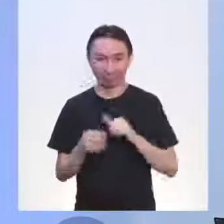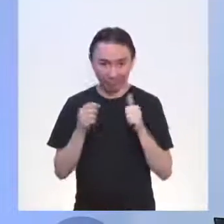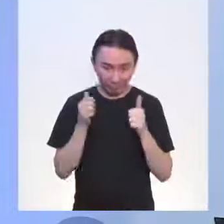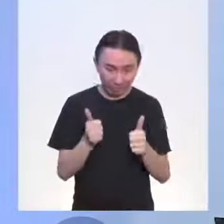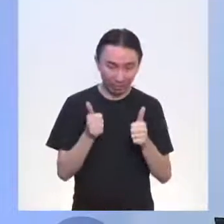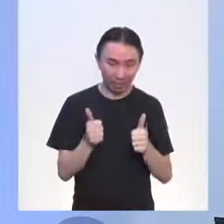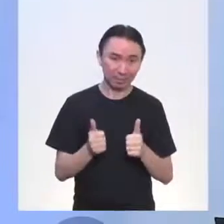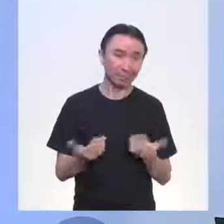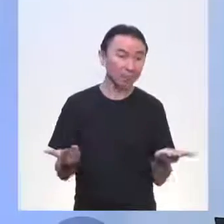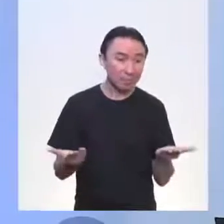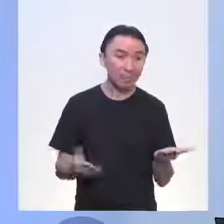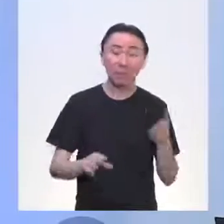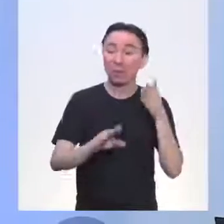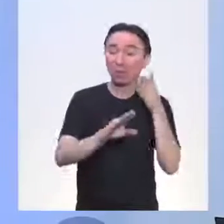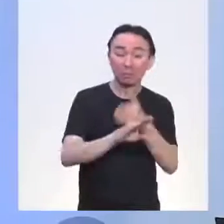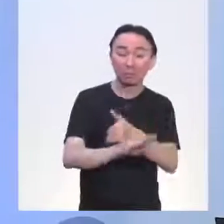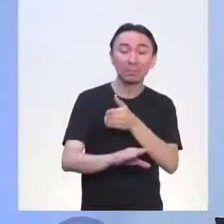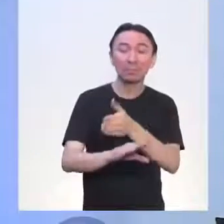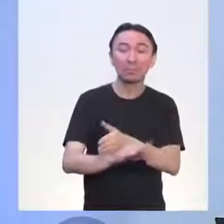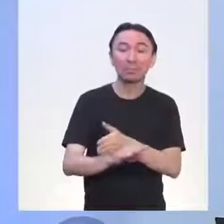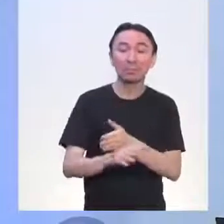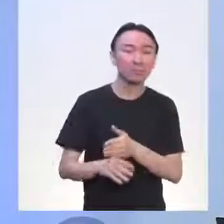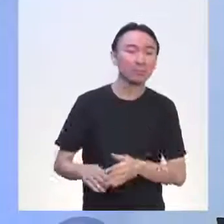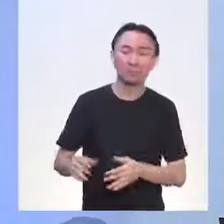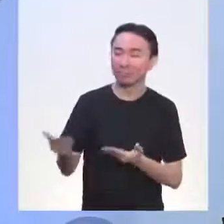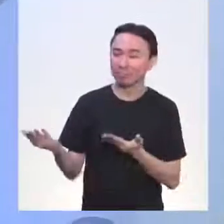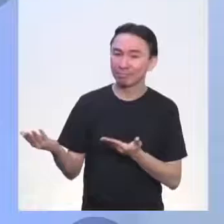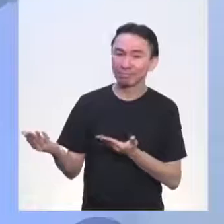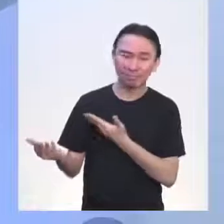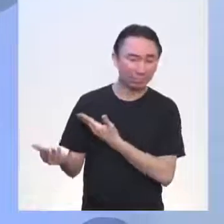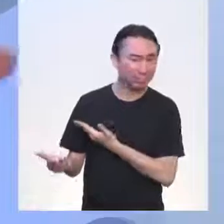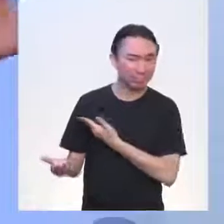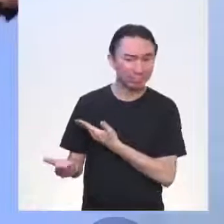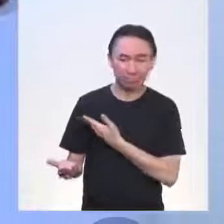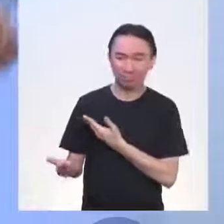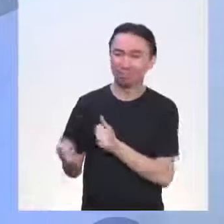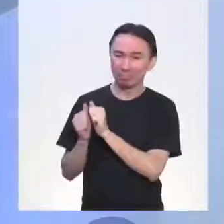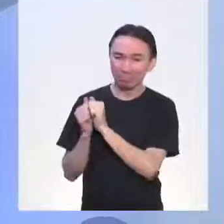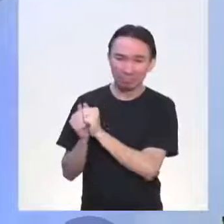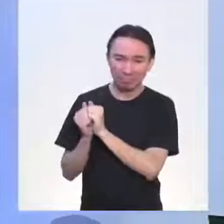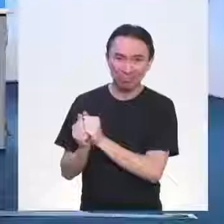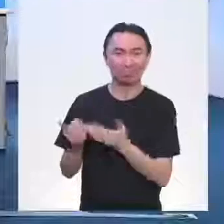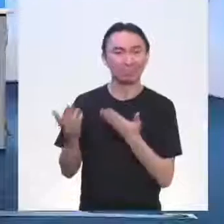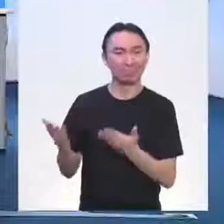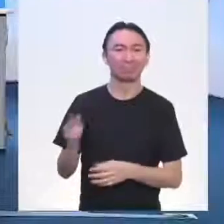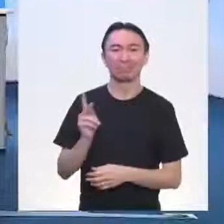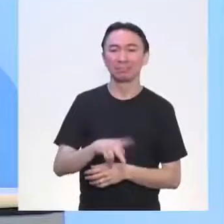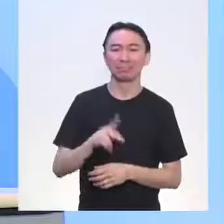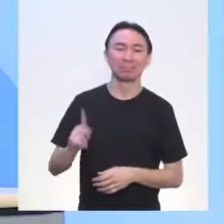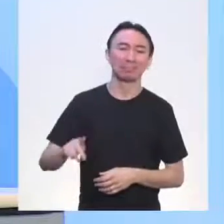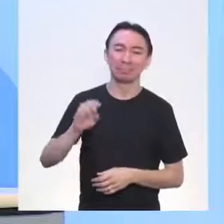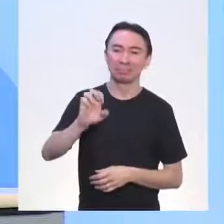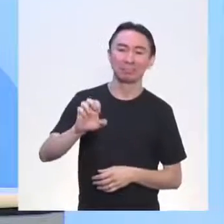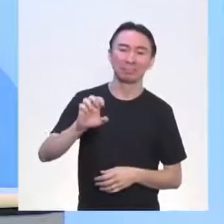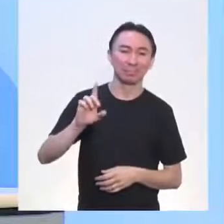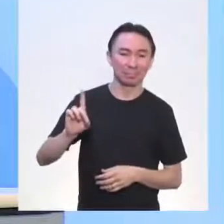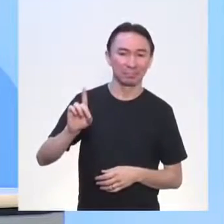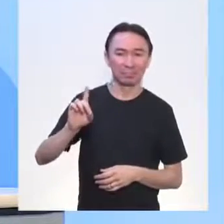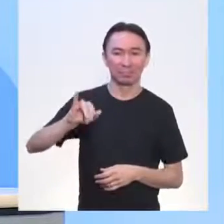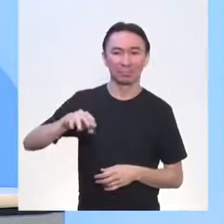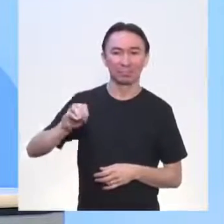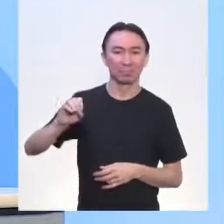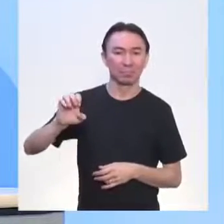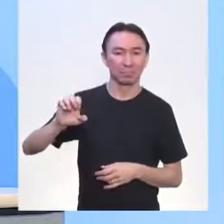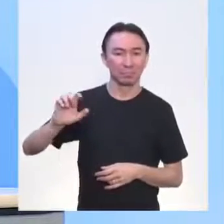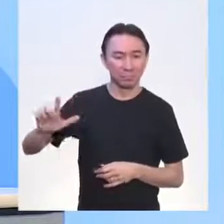em participação, eu tenho a participação aqui do meu grande parceiro que não poderia faltar, o professor Ed Joel. Olá a todos, quero então dar